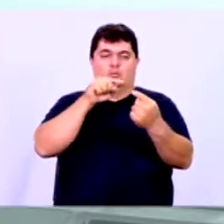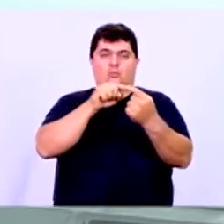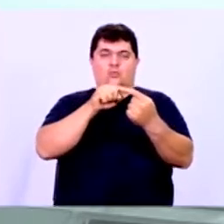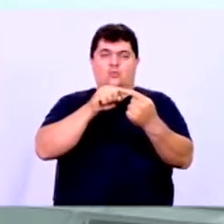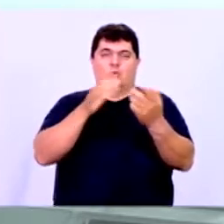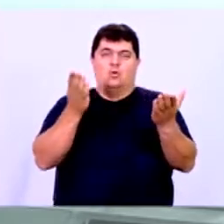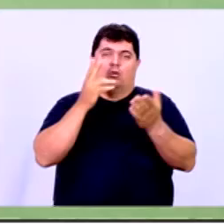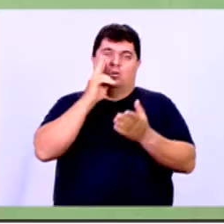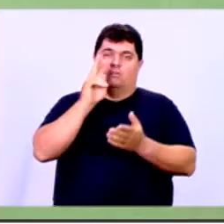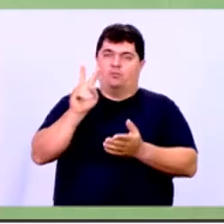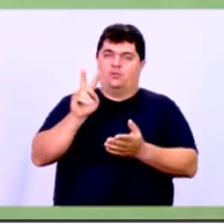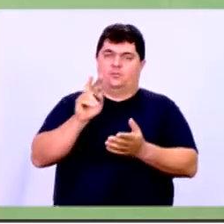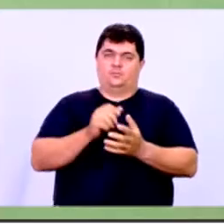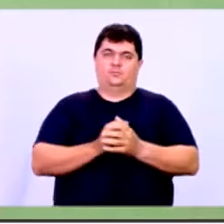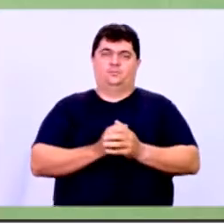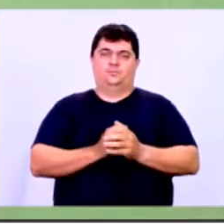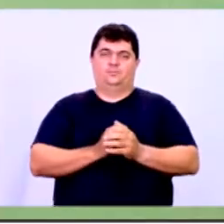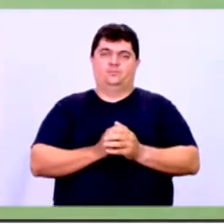vamos acompanhar,